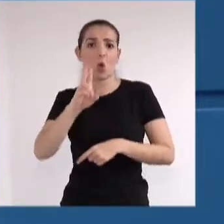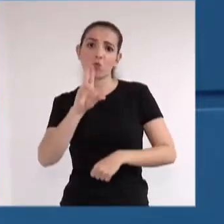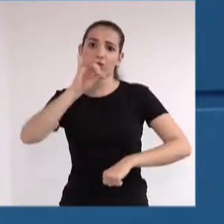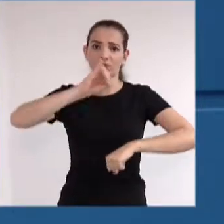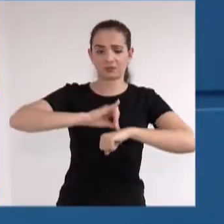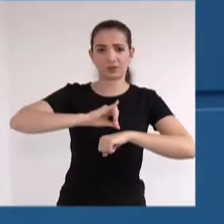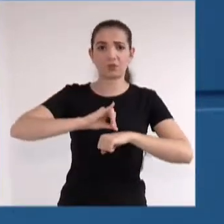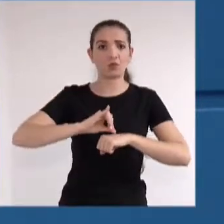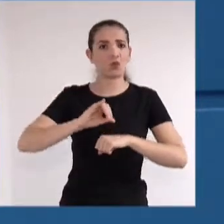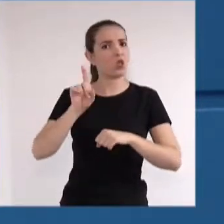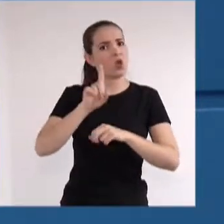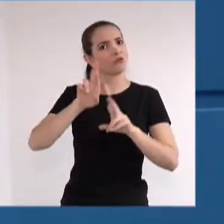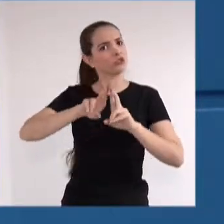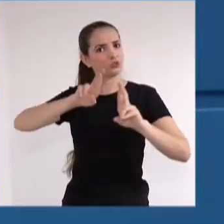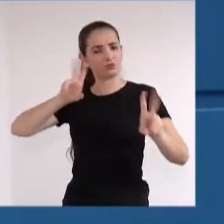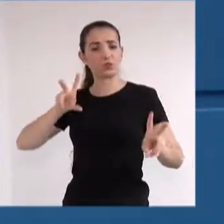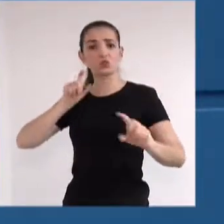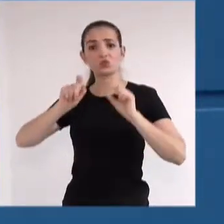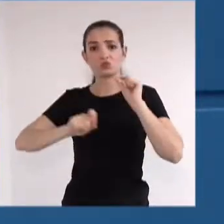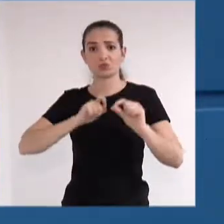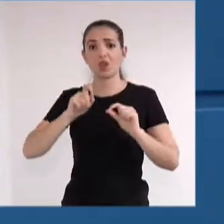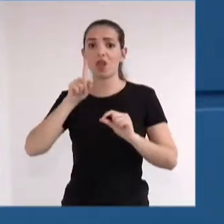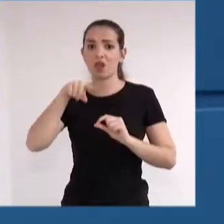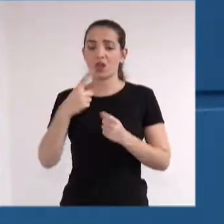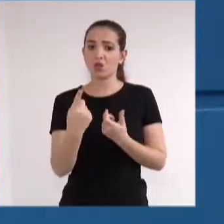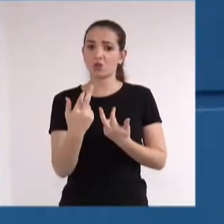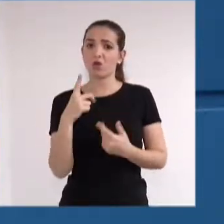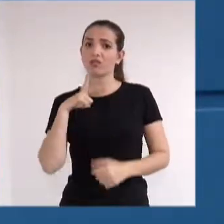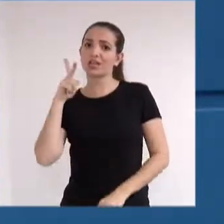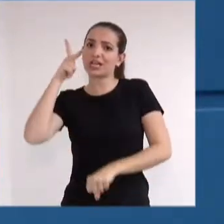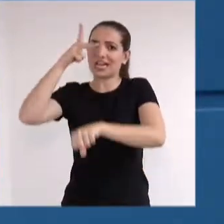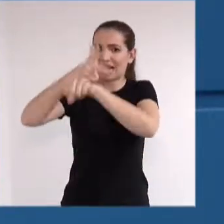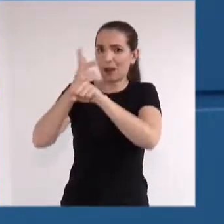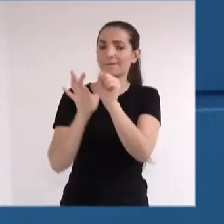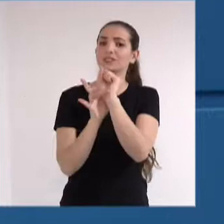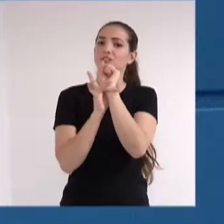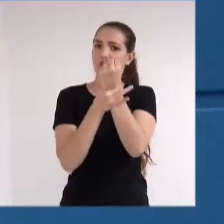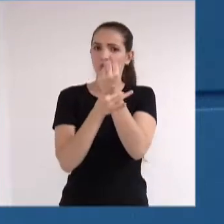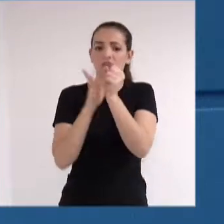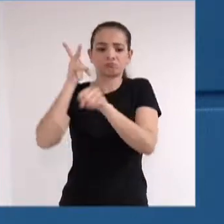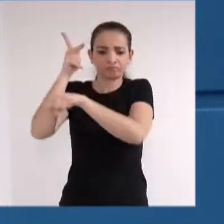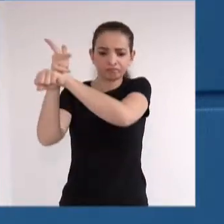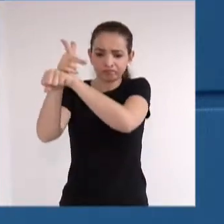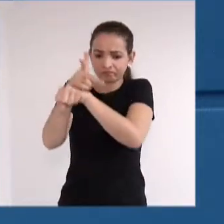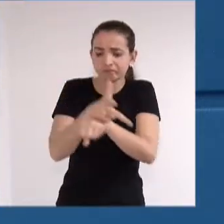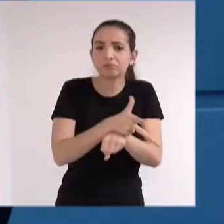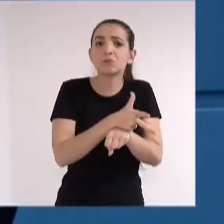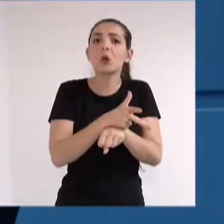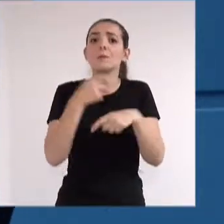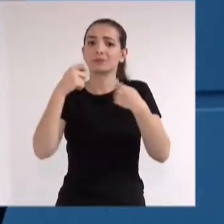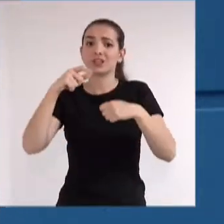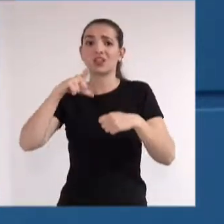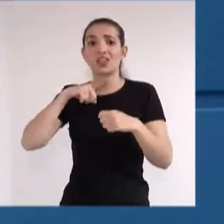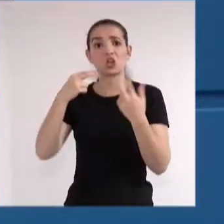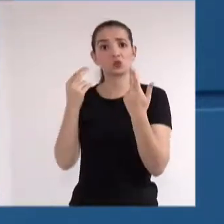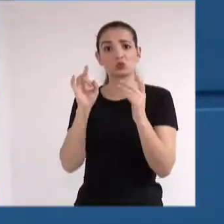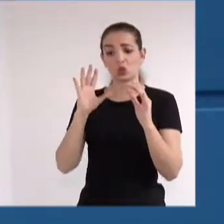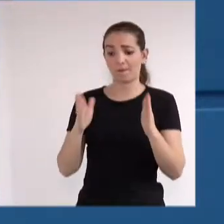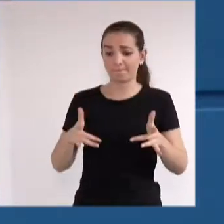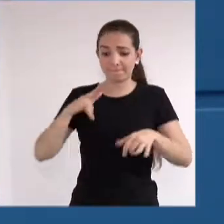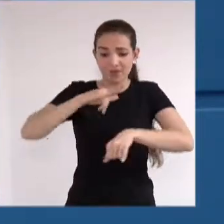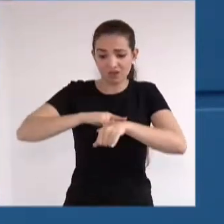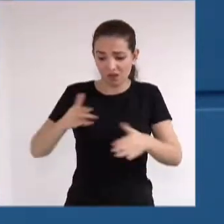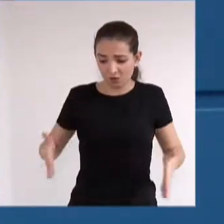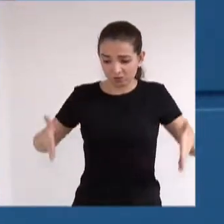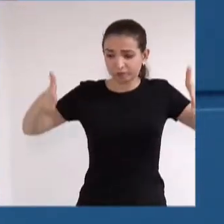capital. Muito pelo contrário. É como se fosse câmera de segurança, como alguma coisa nesse sentido. Ter um botão para a pessoa que está